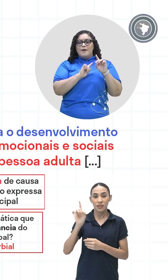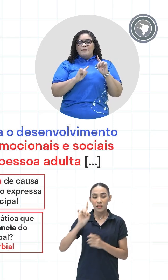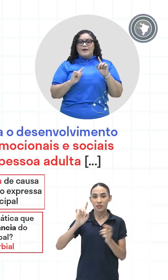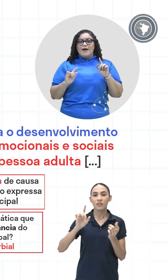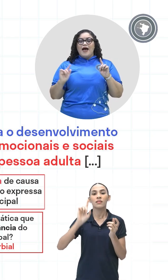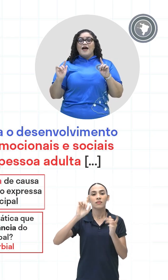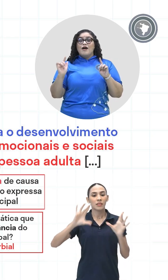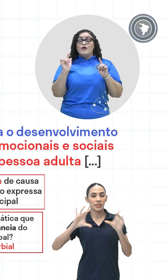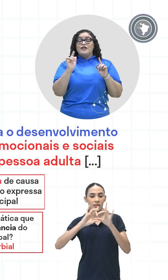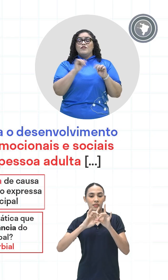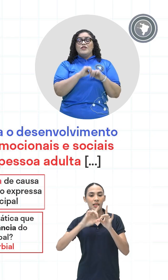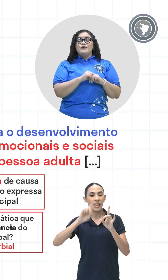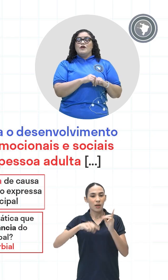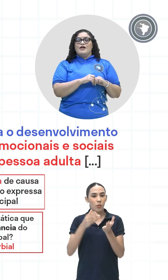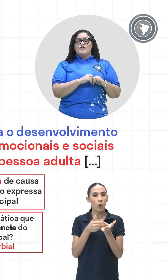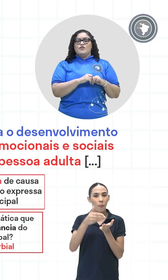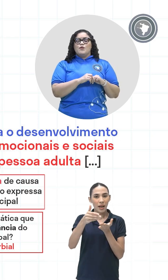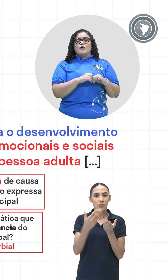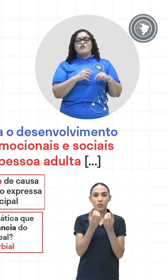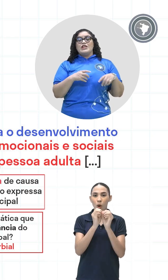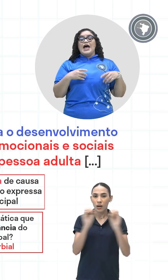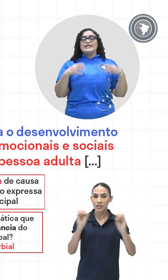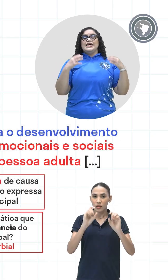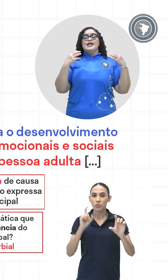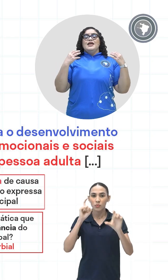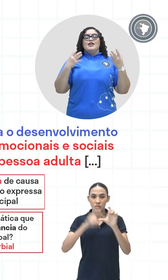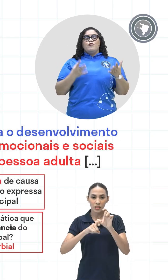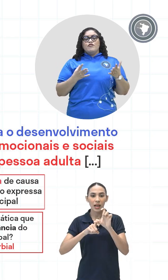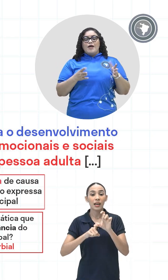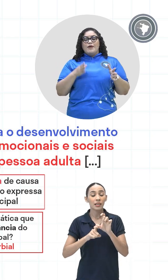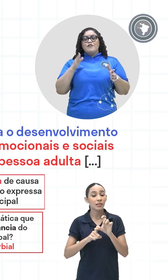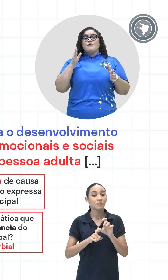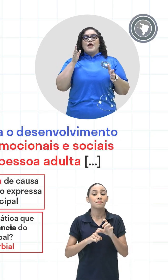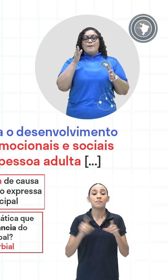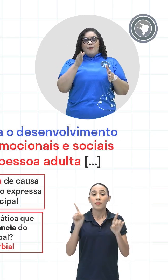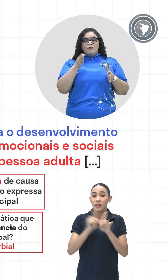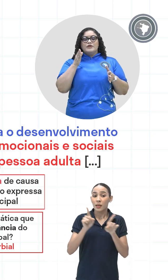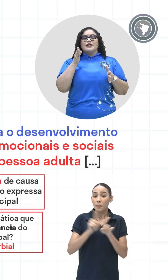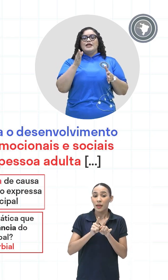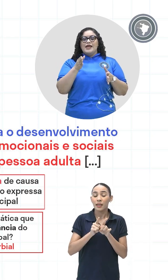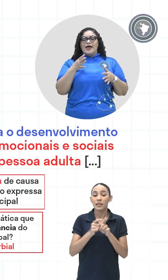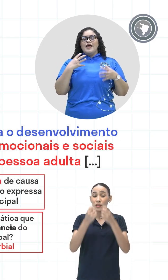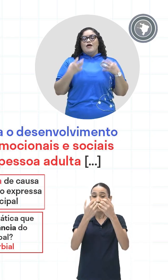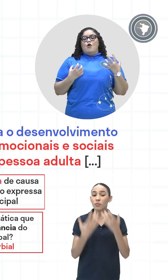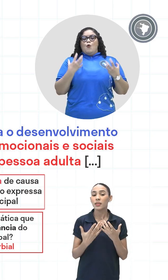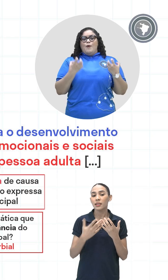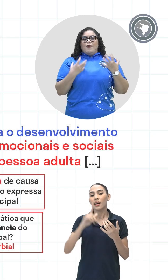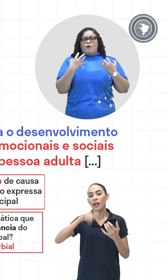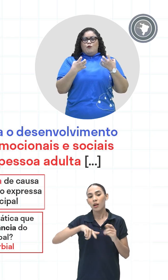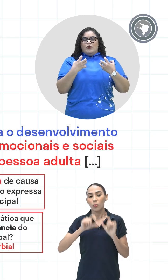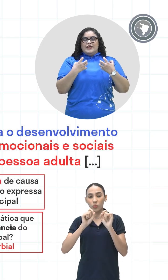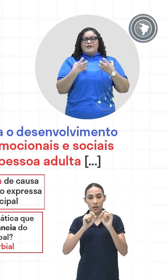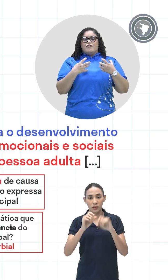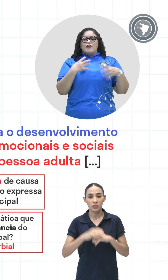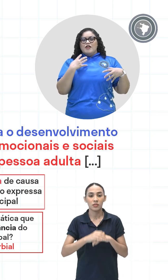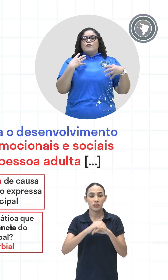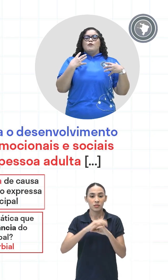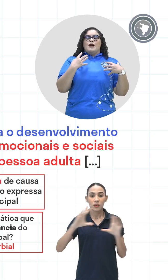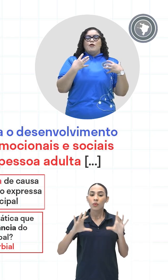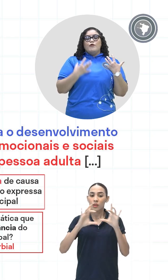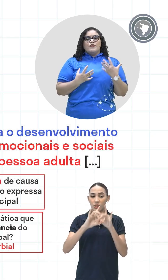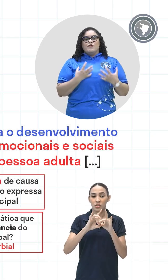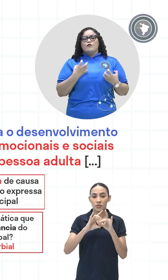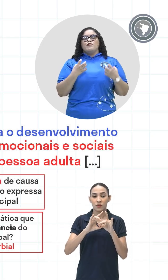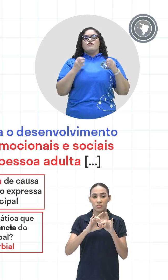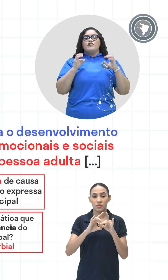conjuntiva, demarca o início da minha oração subordinada e justamente me aponta que é um conectivo,